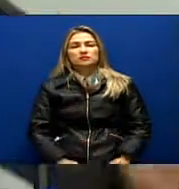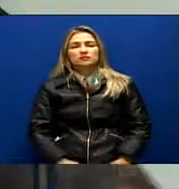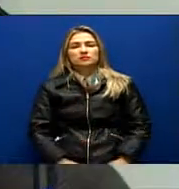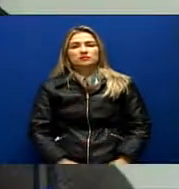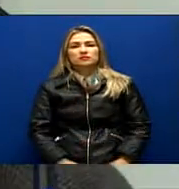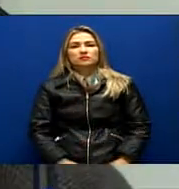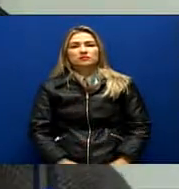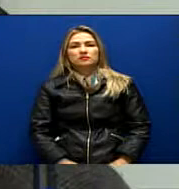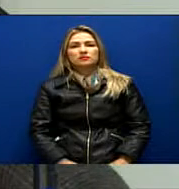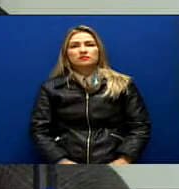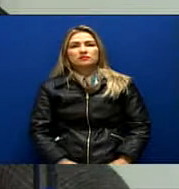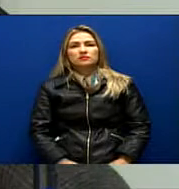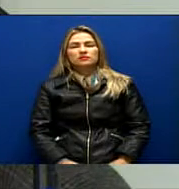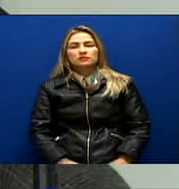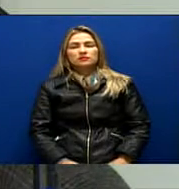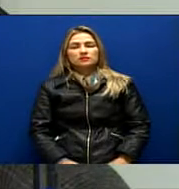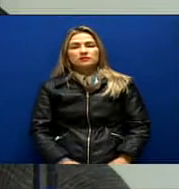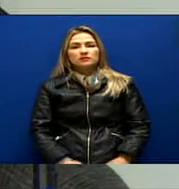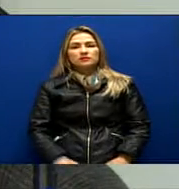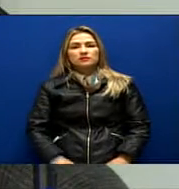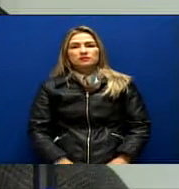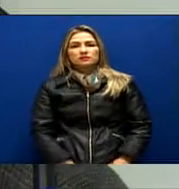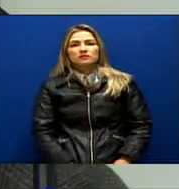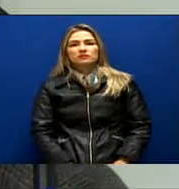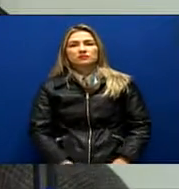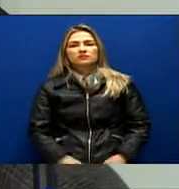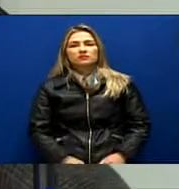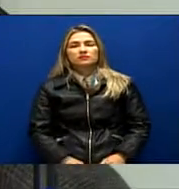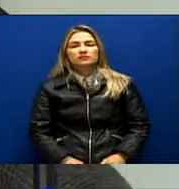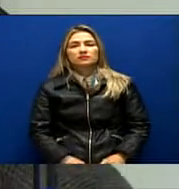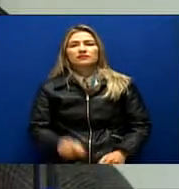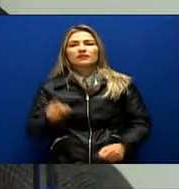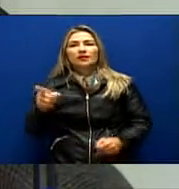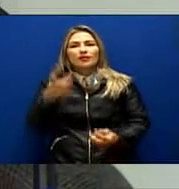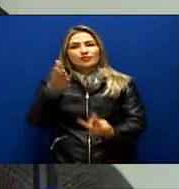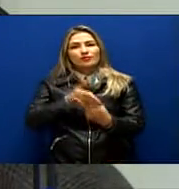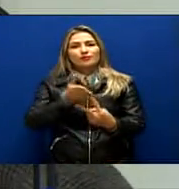mais. Está mais para centro, né?